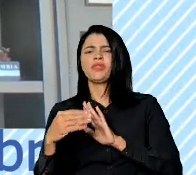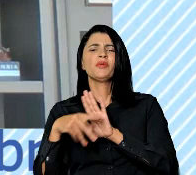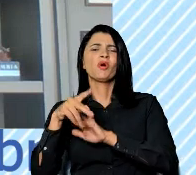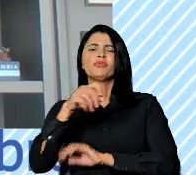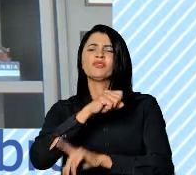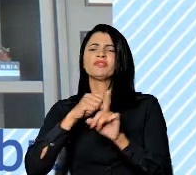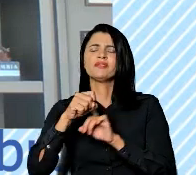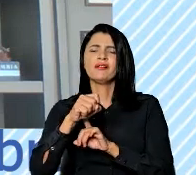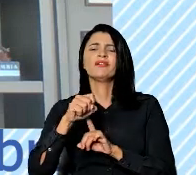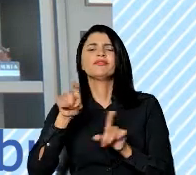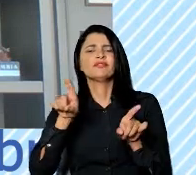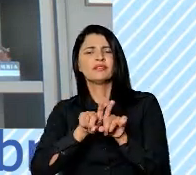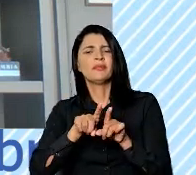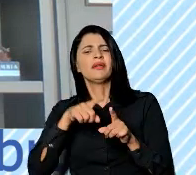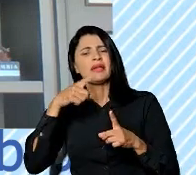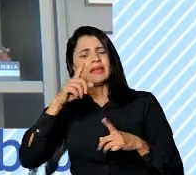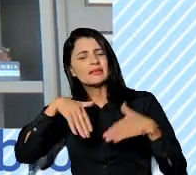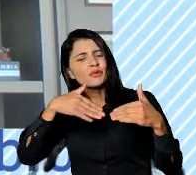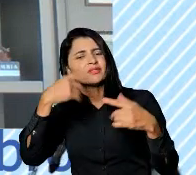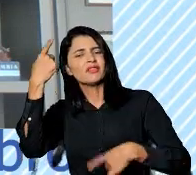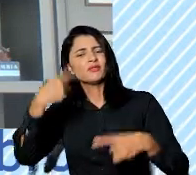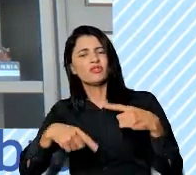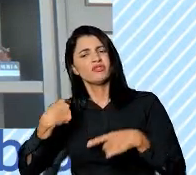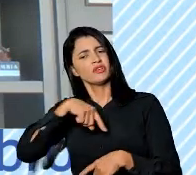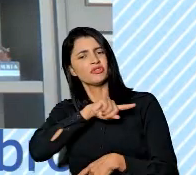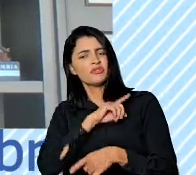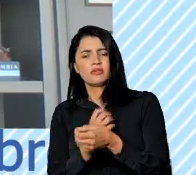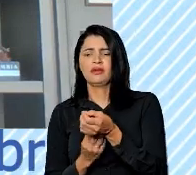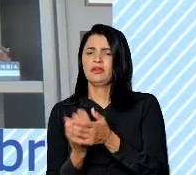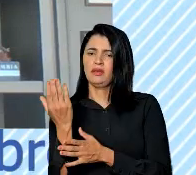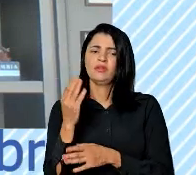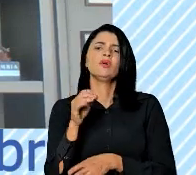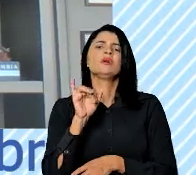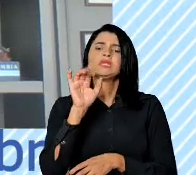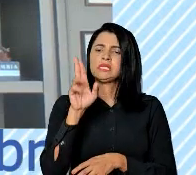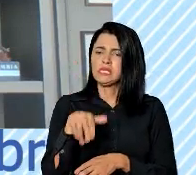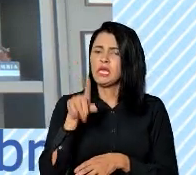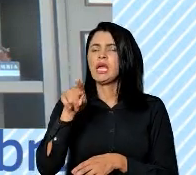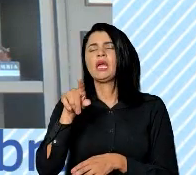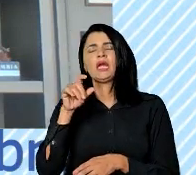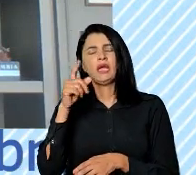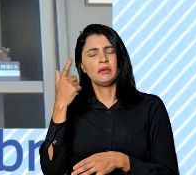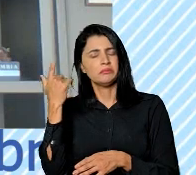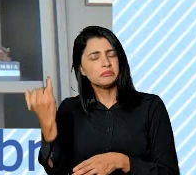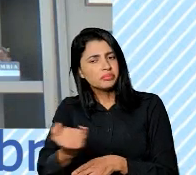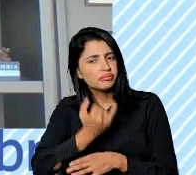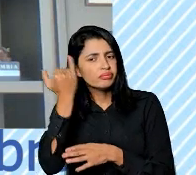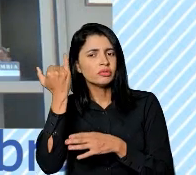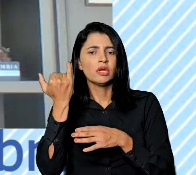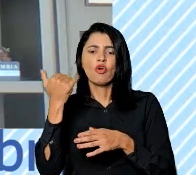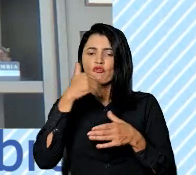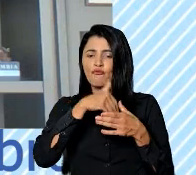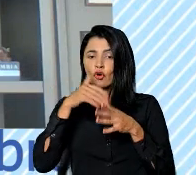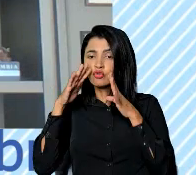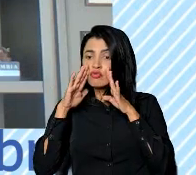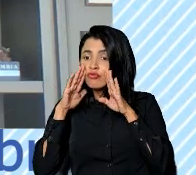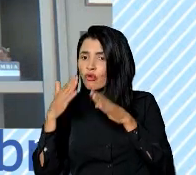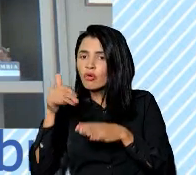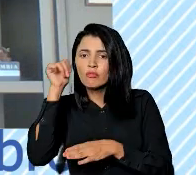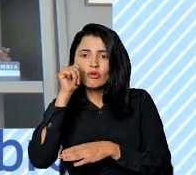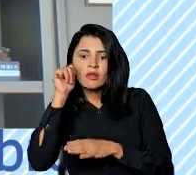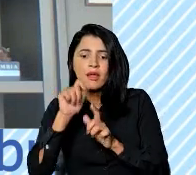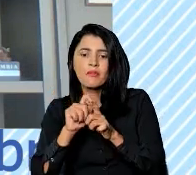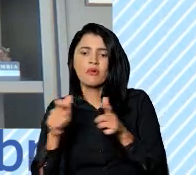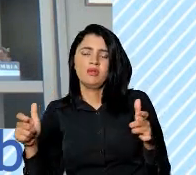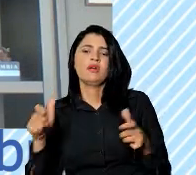e para o processo político que nós estamos construindo. Então, é sim fundamental concentrar os votos nas mulheres, nos espaços no